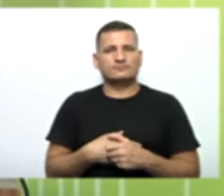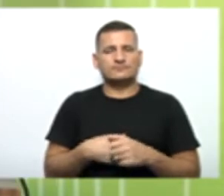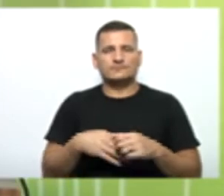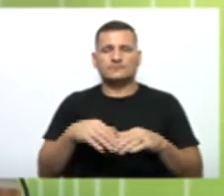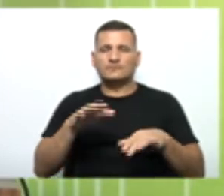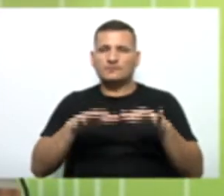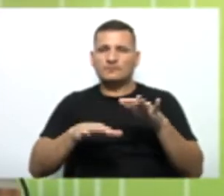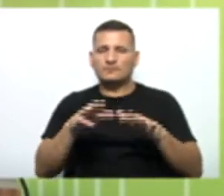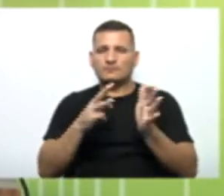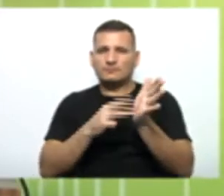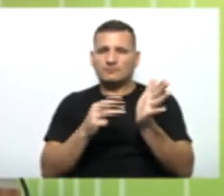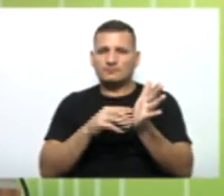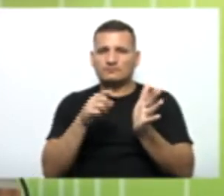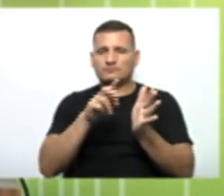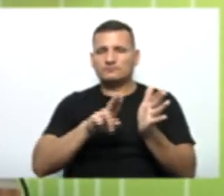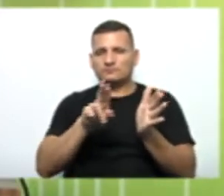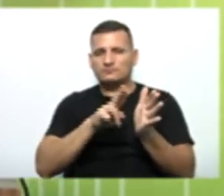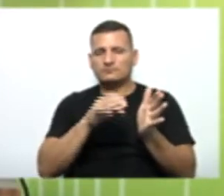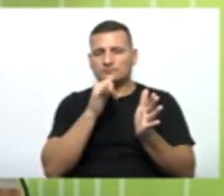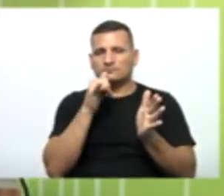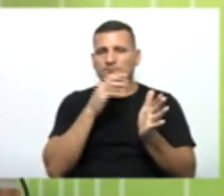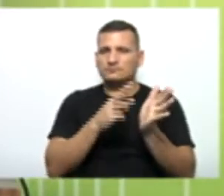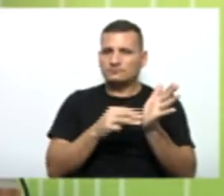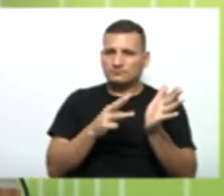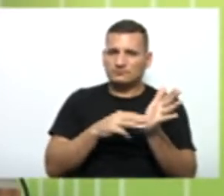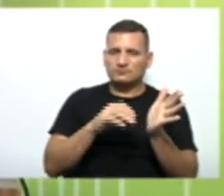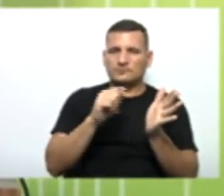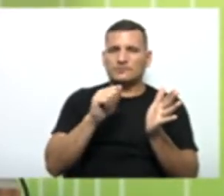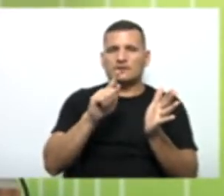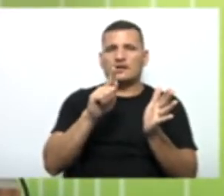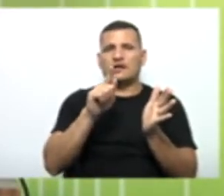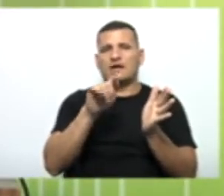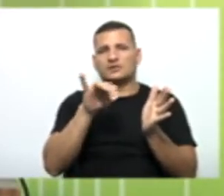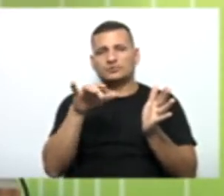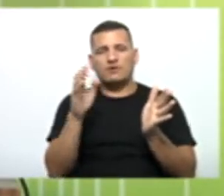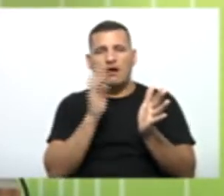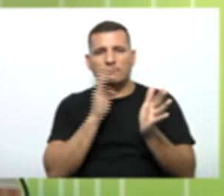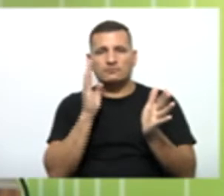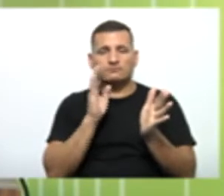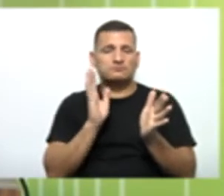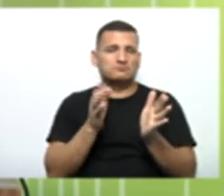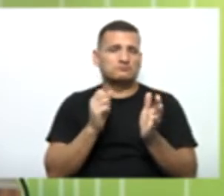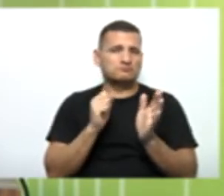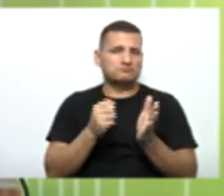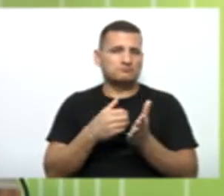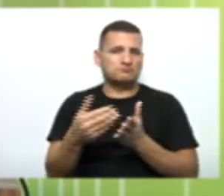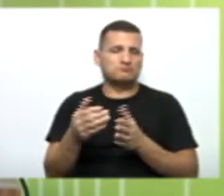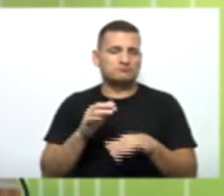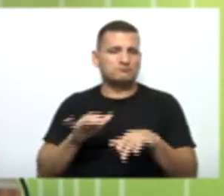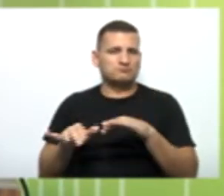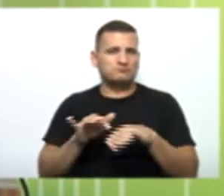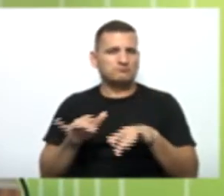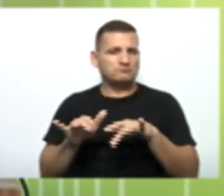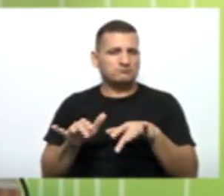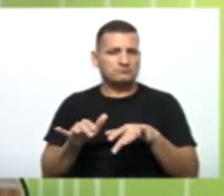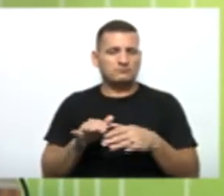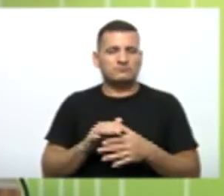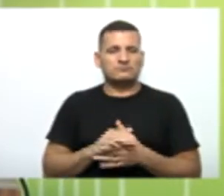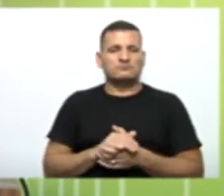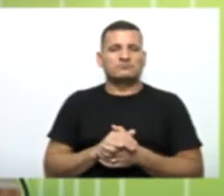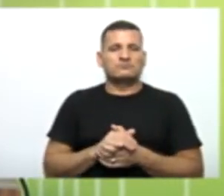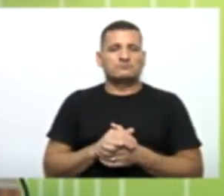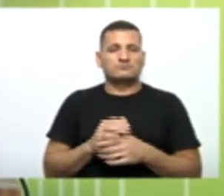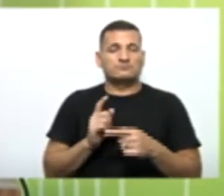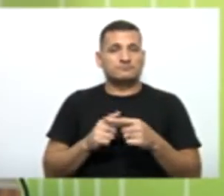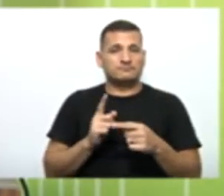utilizando, por exemplo, uma metodologia ágil, você já pode começar a programar tranquilamente. Por quê? Enquanto o